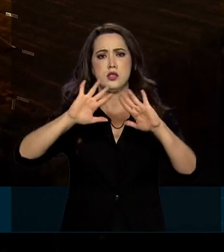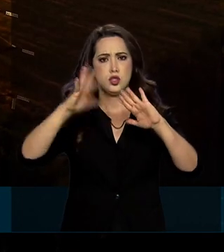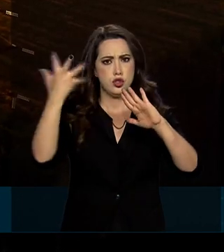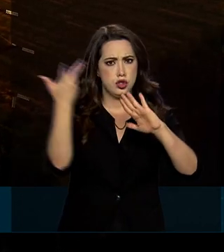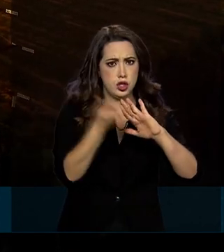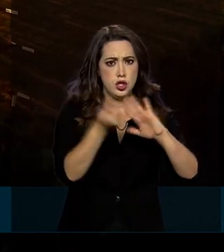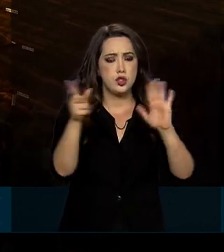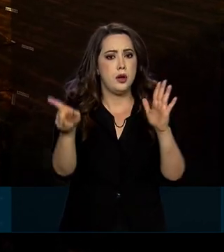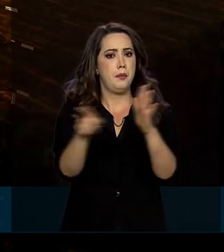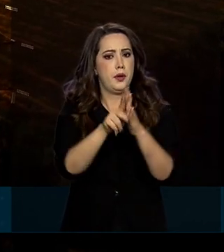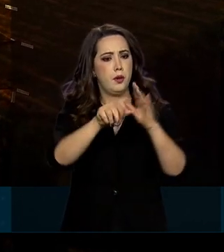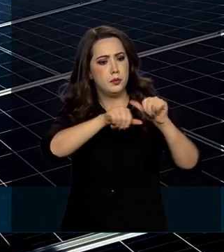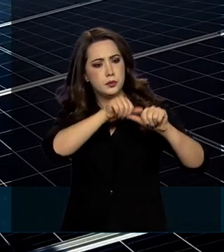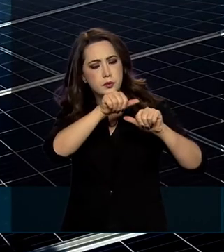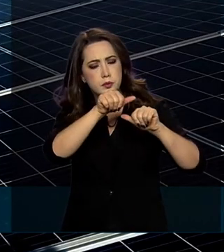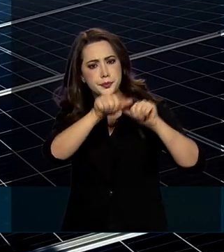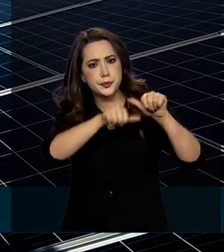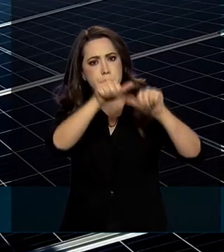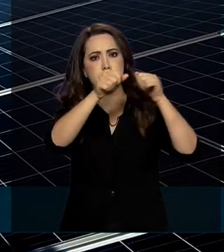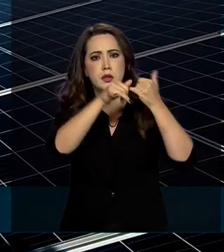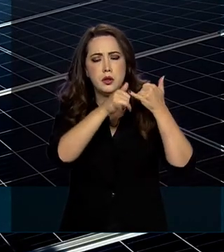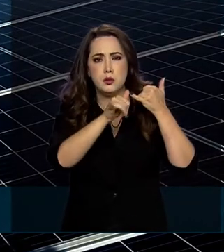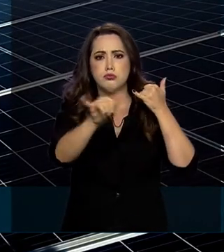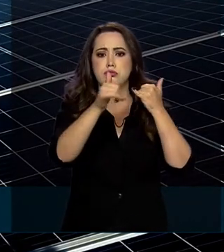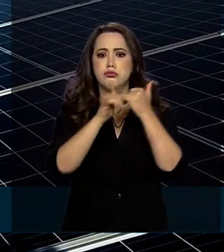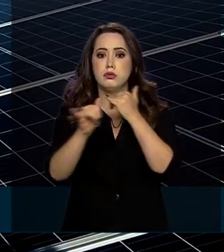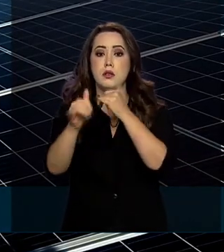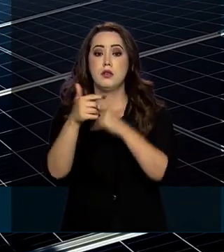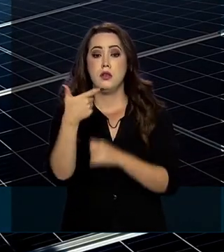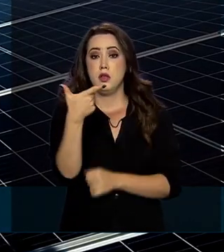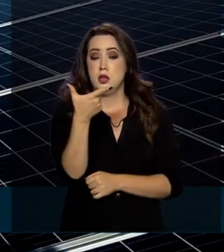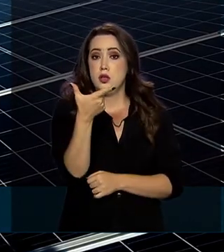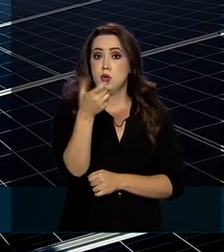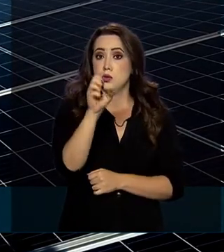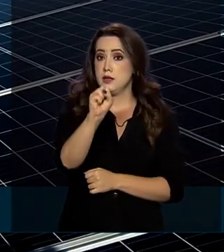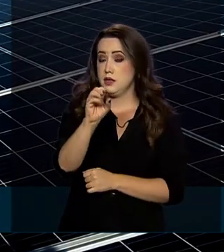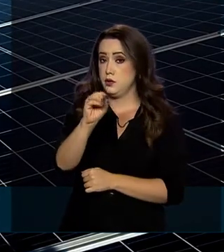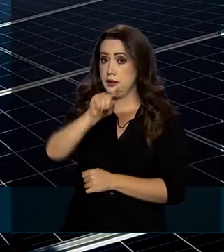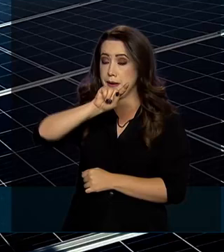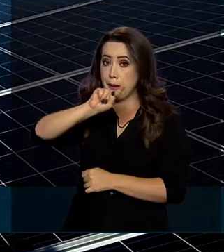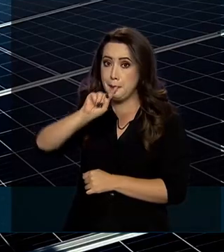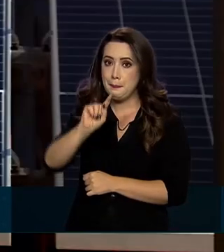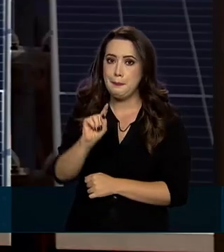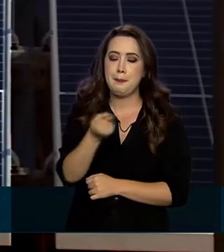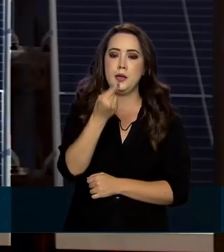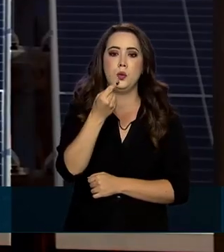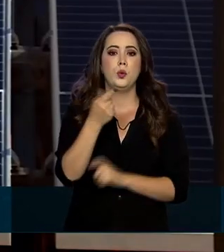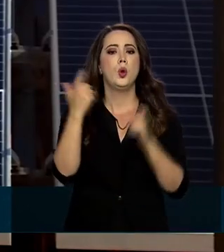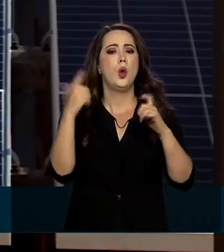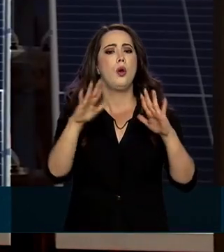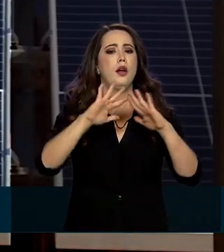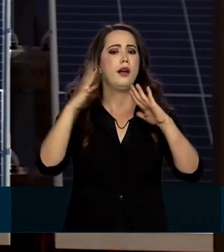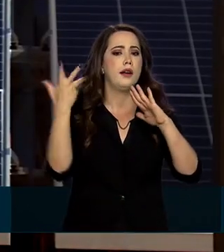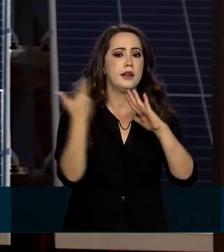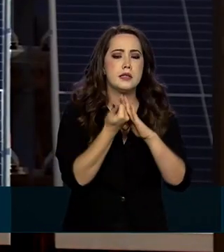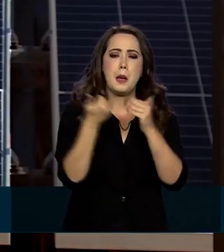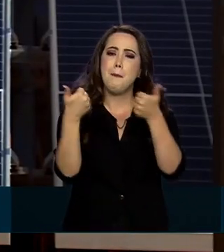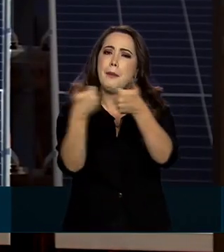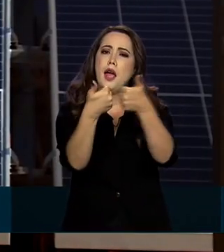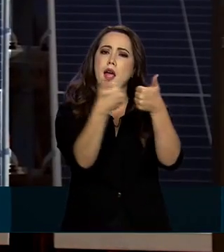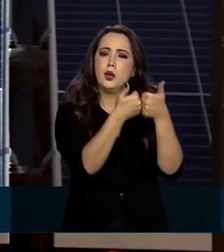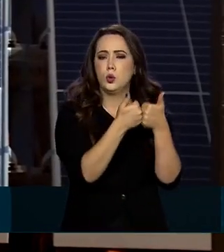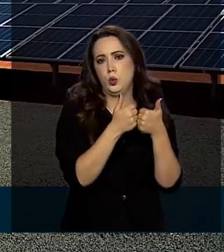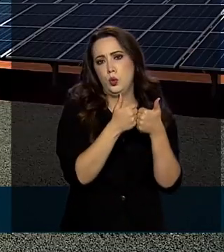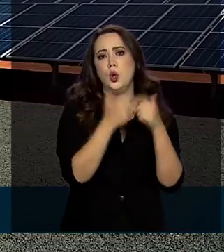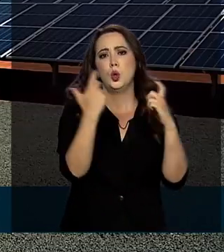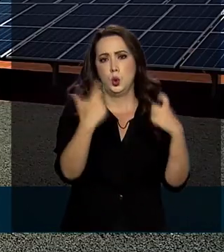ou seja, para transmissão, e 280 mil usinas de geração distribuída, próximas ou no local